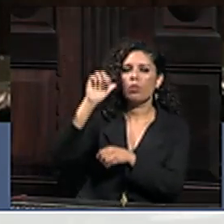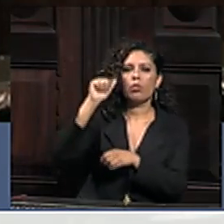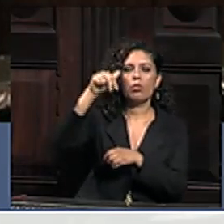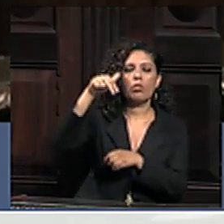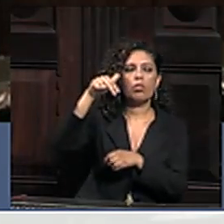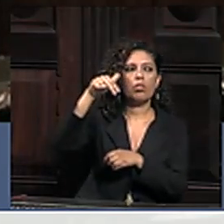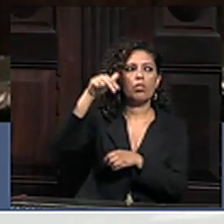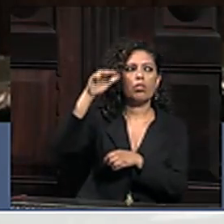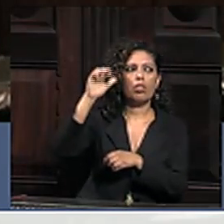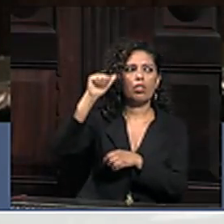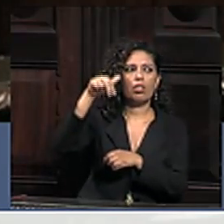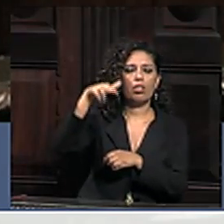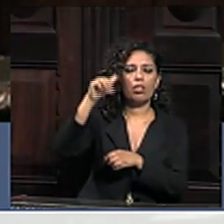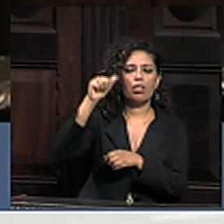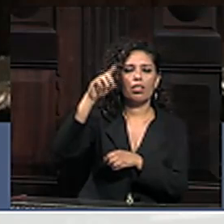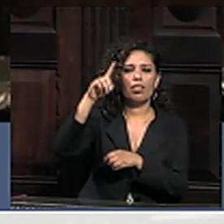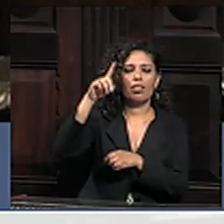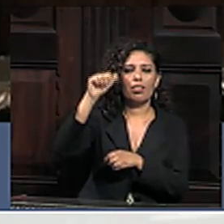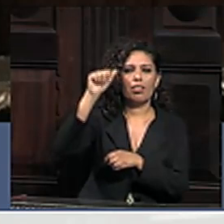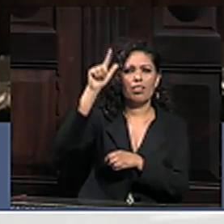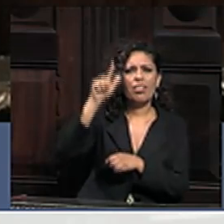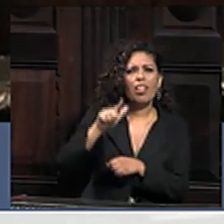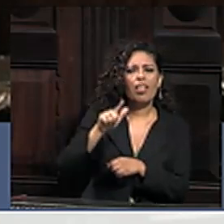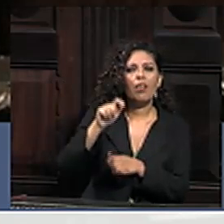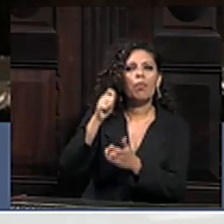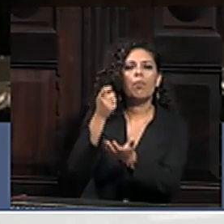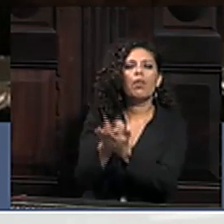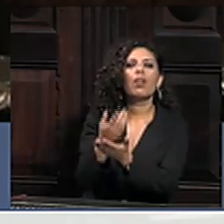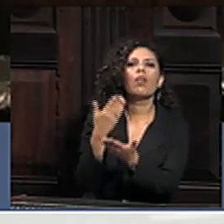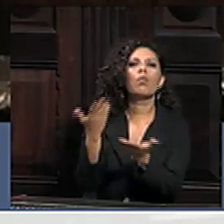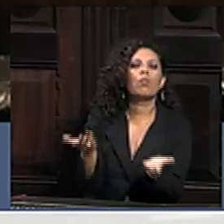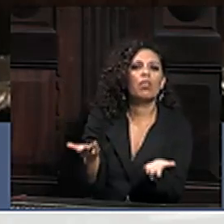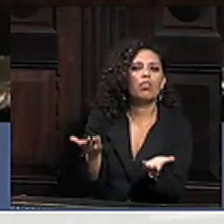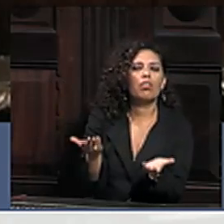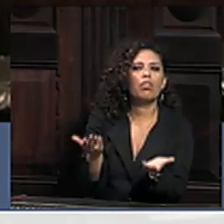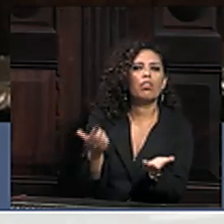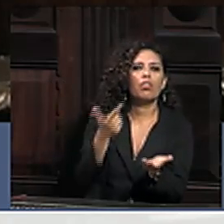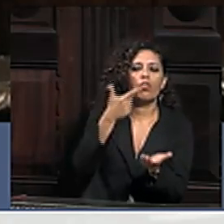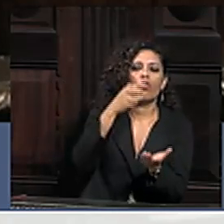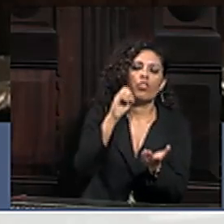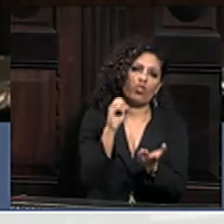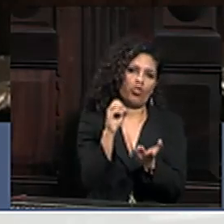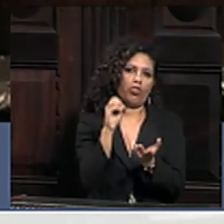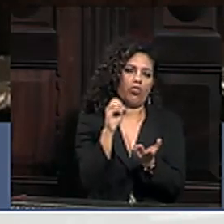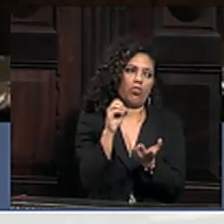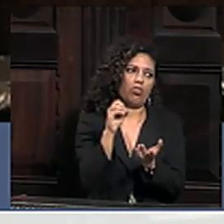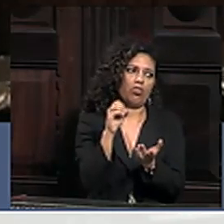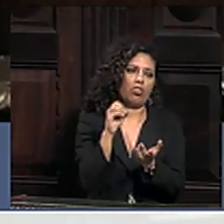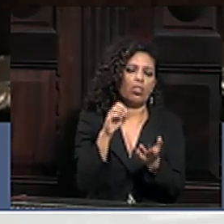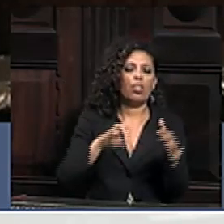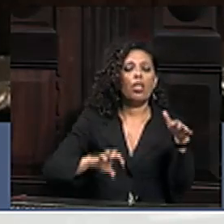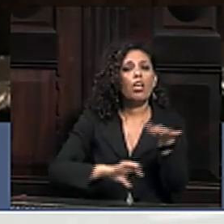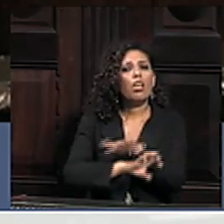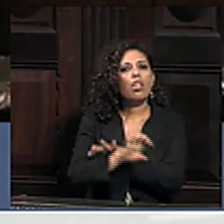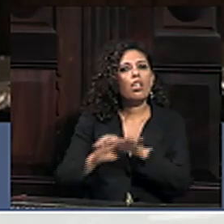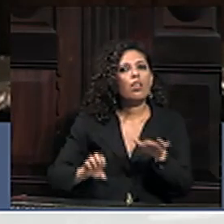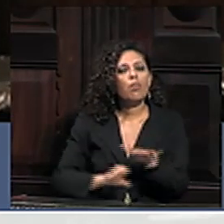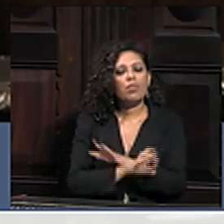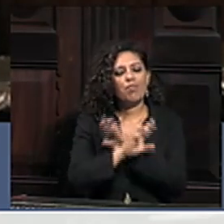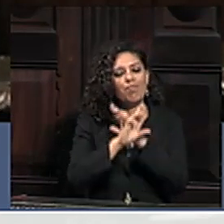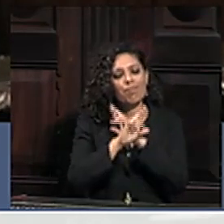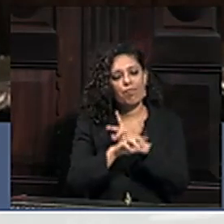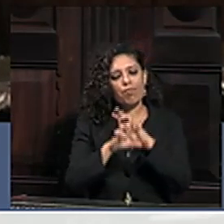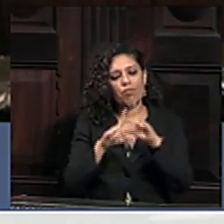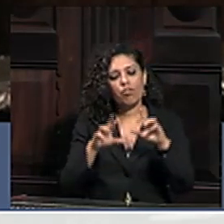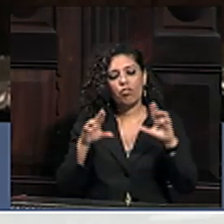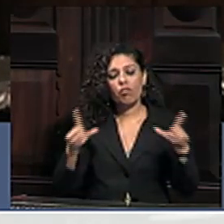arenosas betuminosas. Várias empresas fecharam seus projetos de extração do petróleo